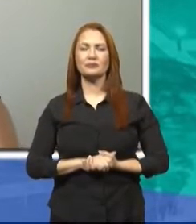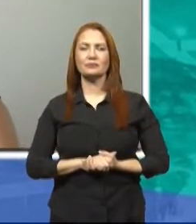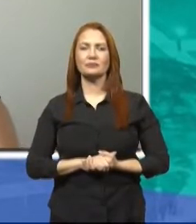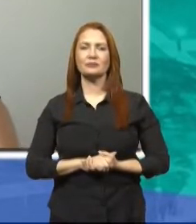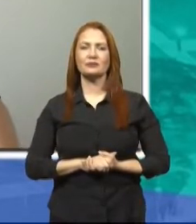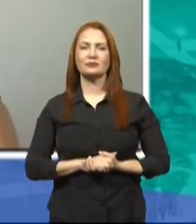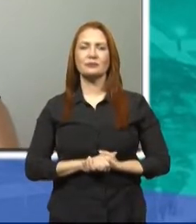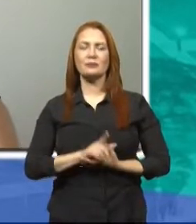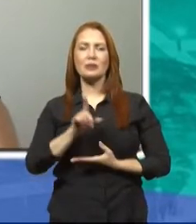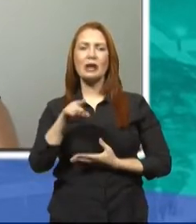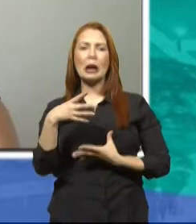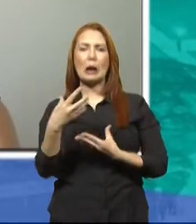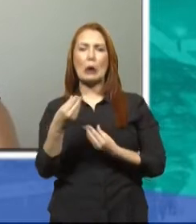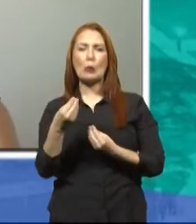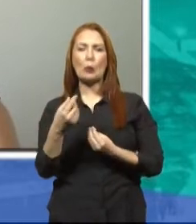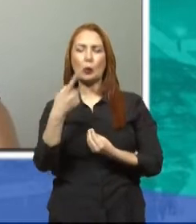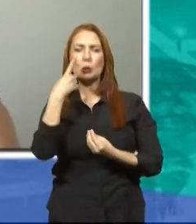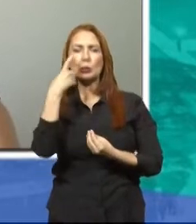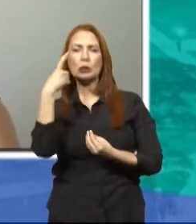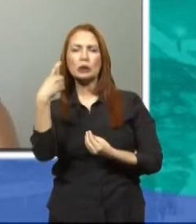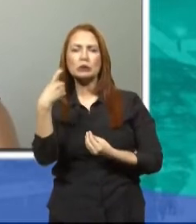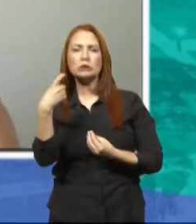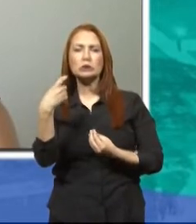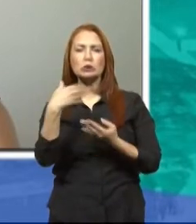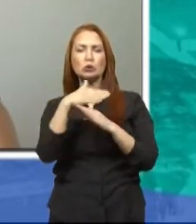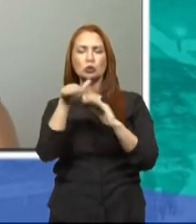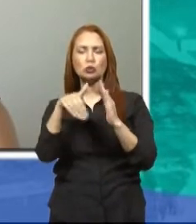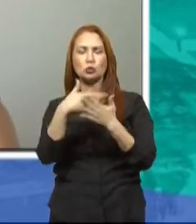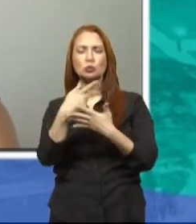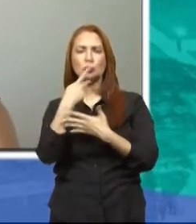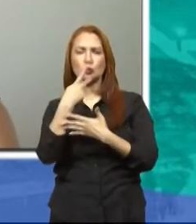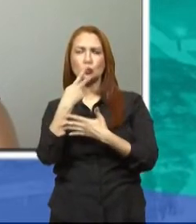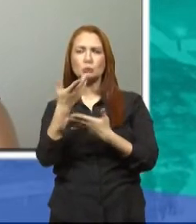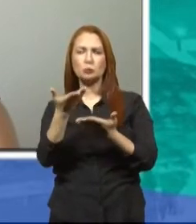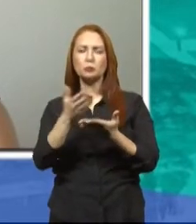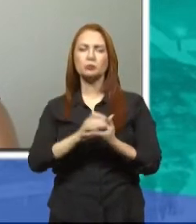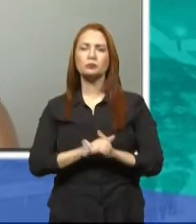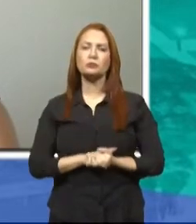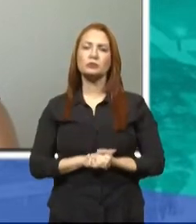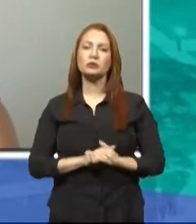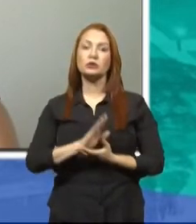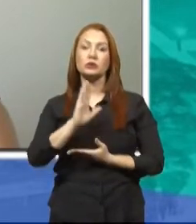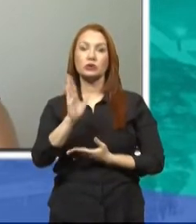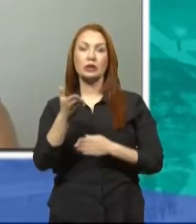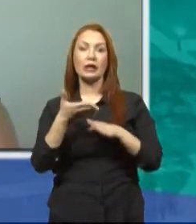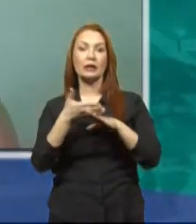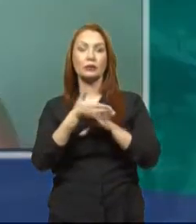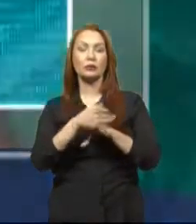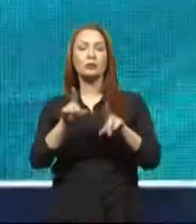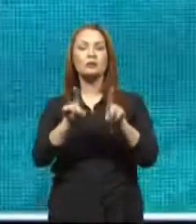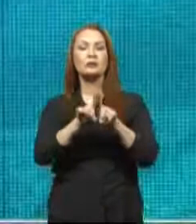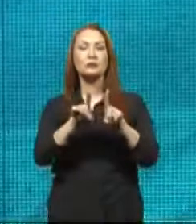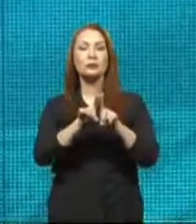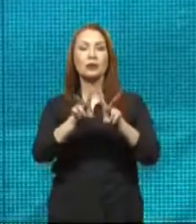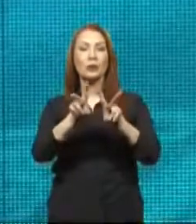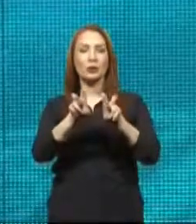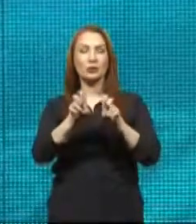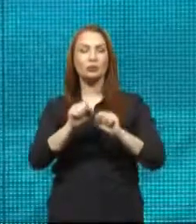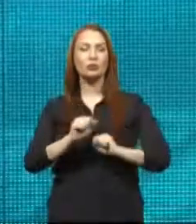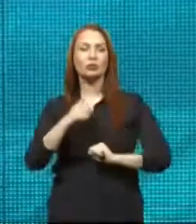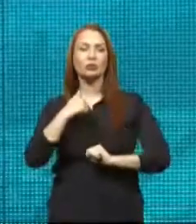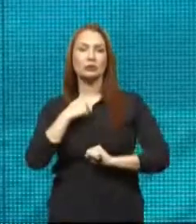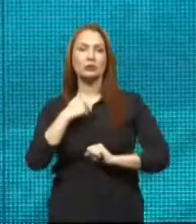é muito interessante o que você colocou, até de certa forma já entrou no tema que eu ia abordar aqui